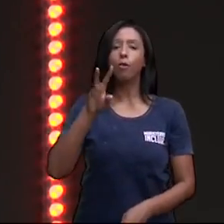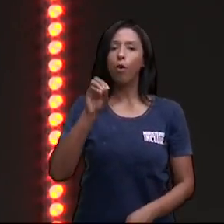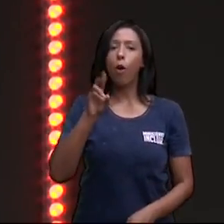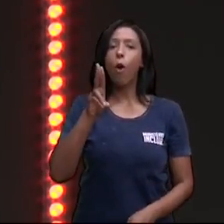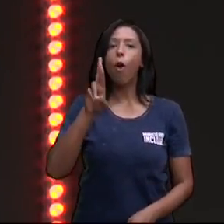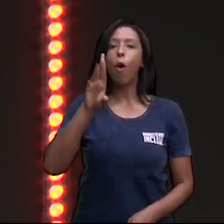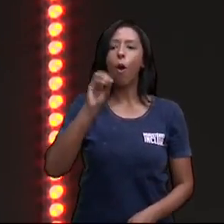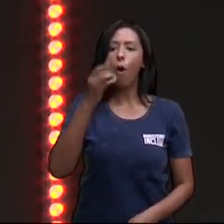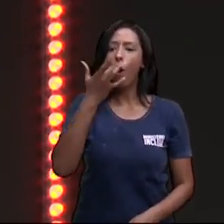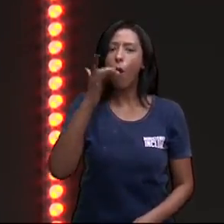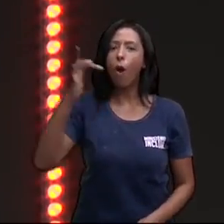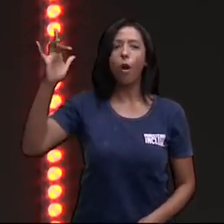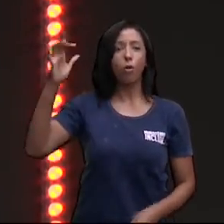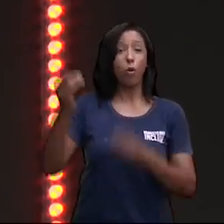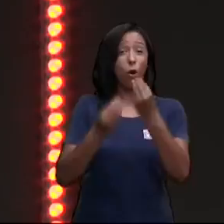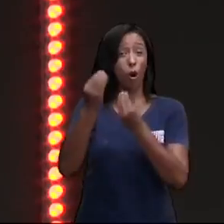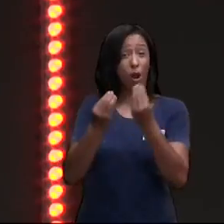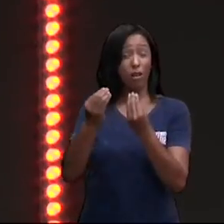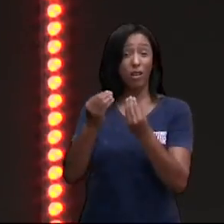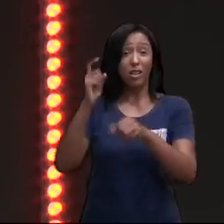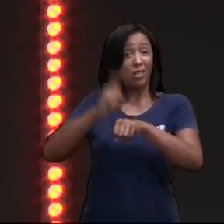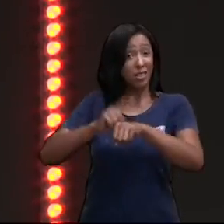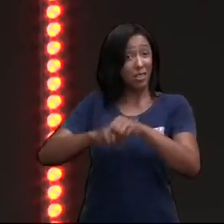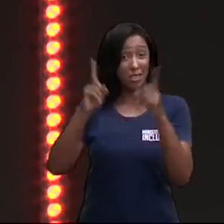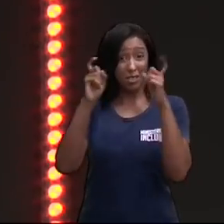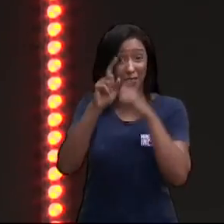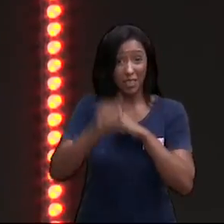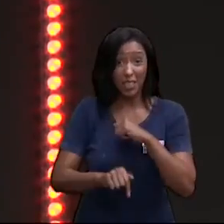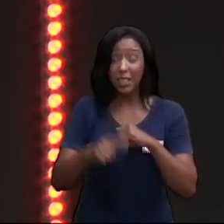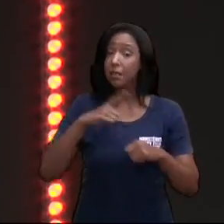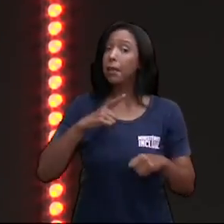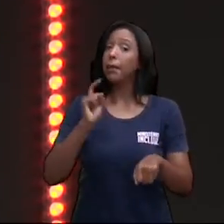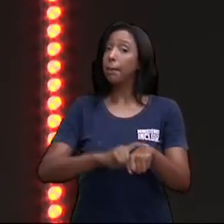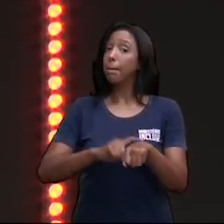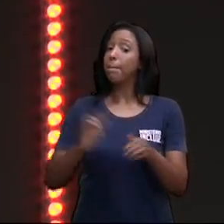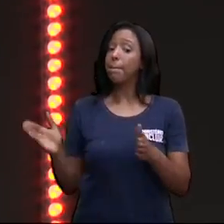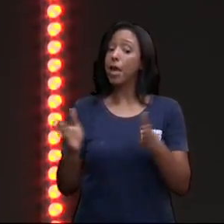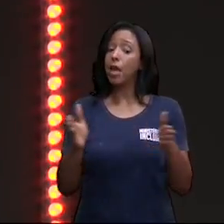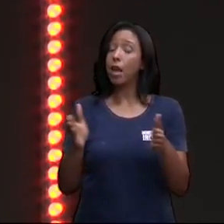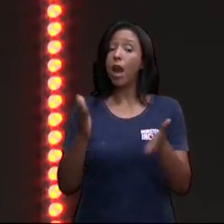herança maior já está garantida o tempo da dificuldade aqui tem prazo de validade